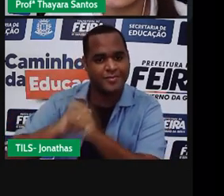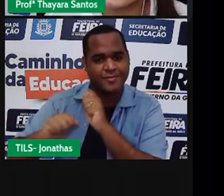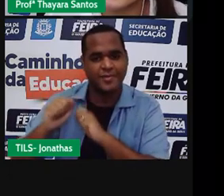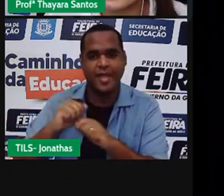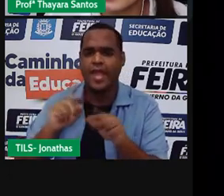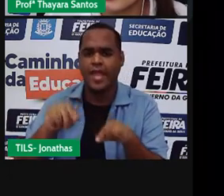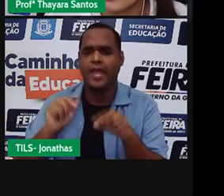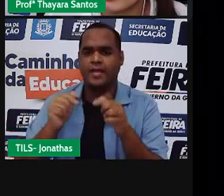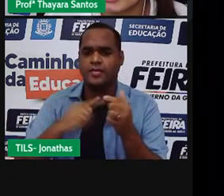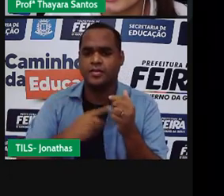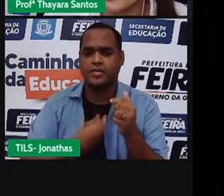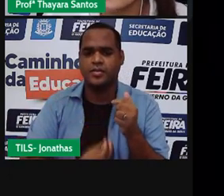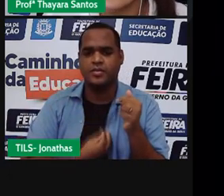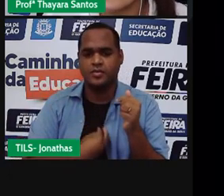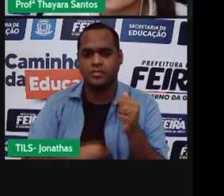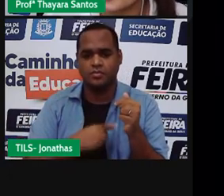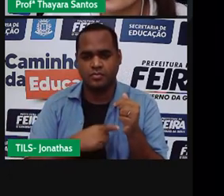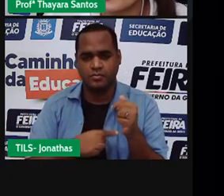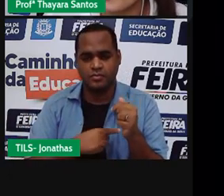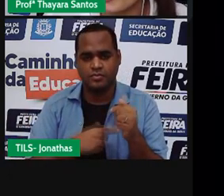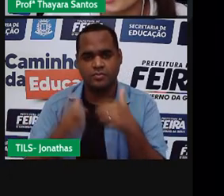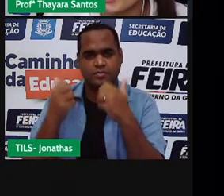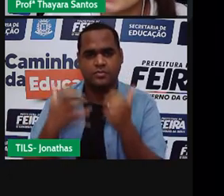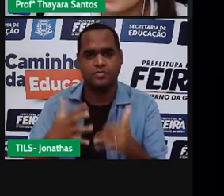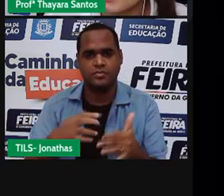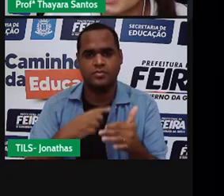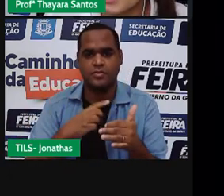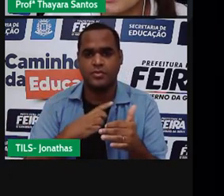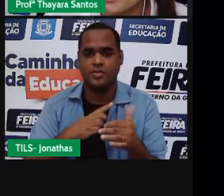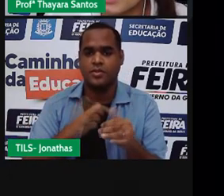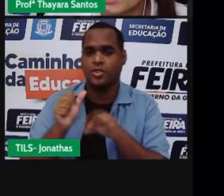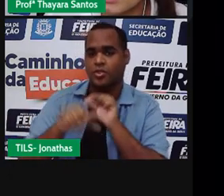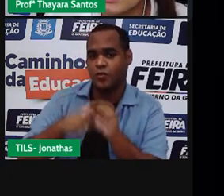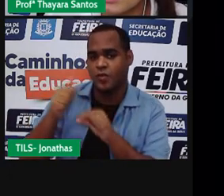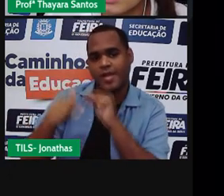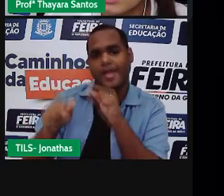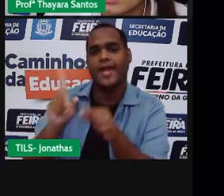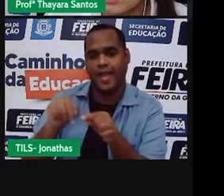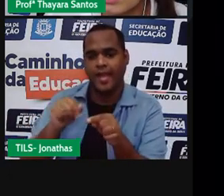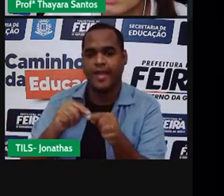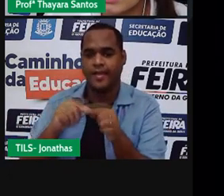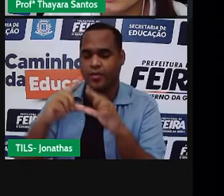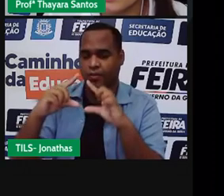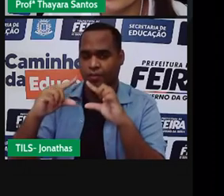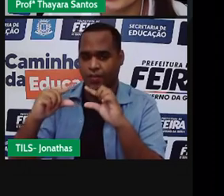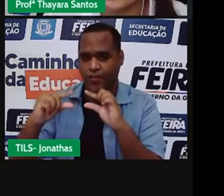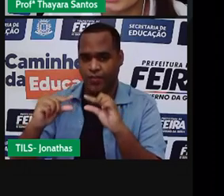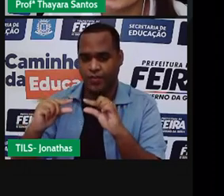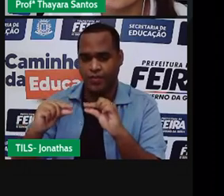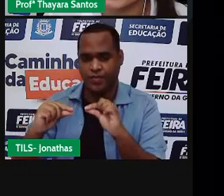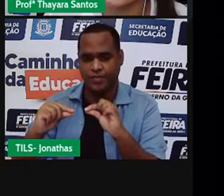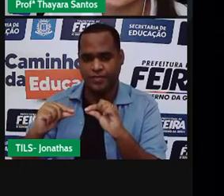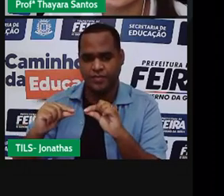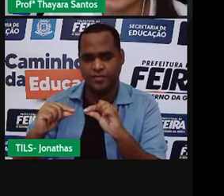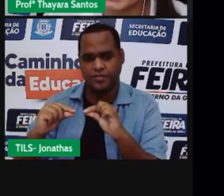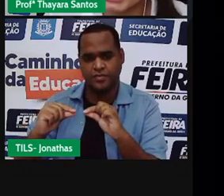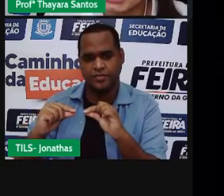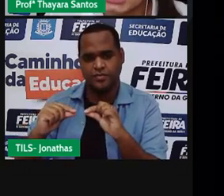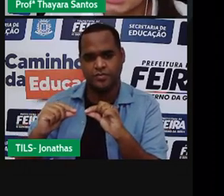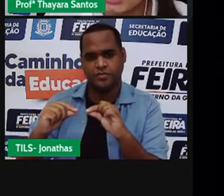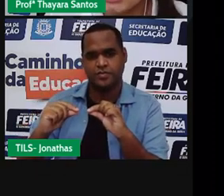O que é que eu posso fazer agora? Vou diminuir um pouquinho essa temperatura. Estão vendo lá, a temperatura